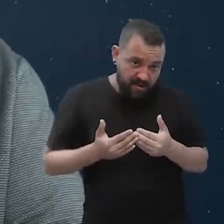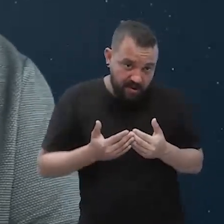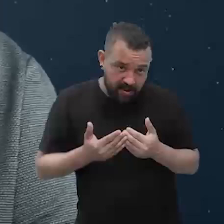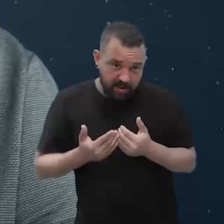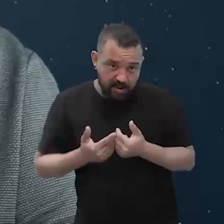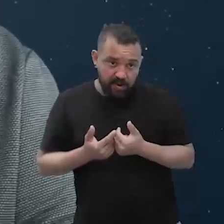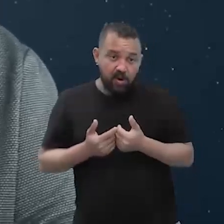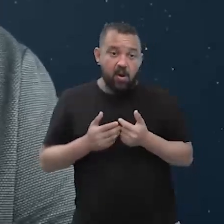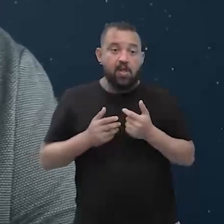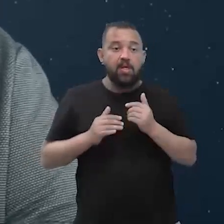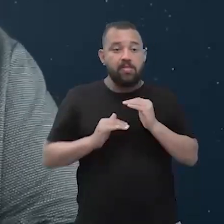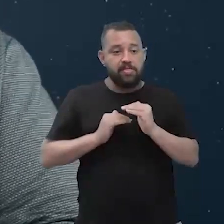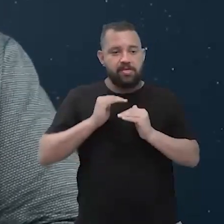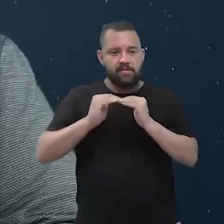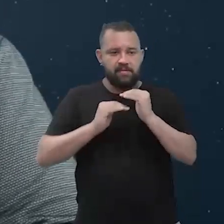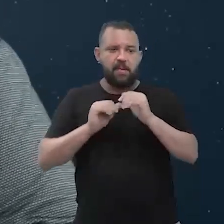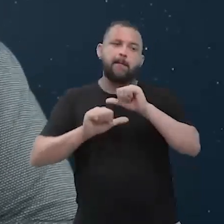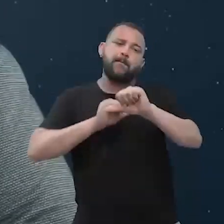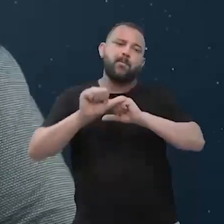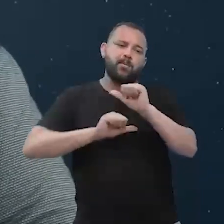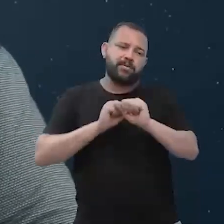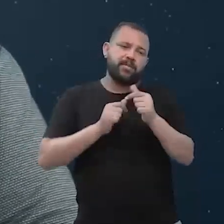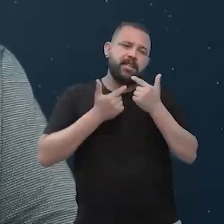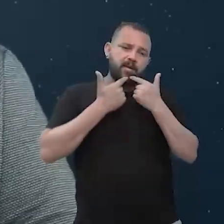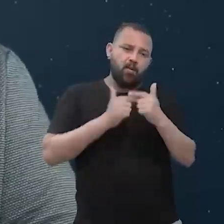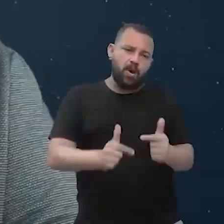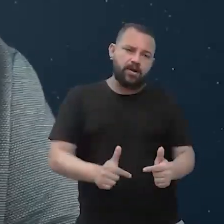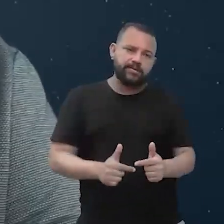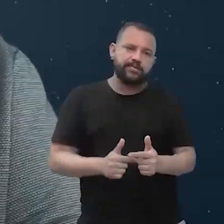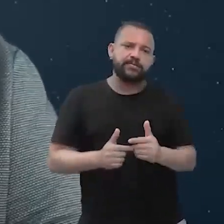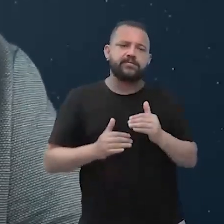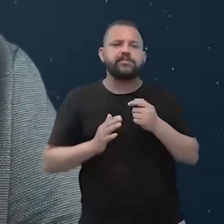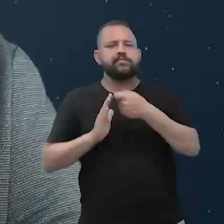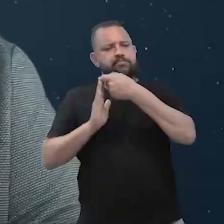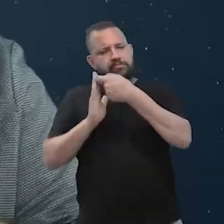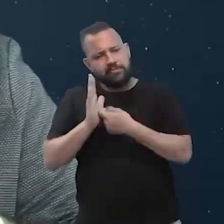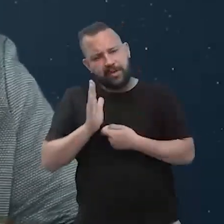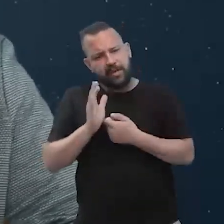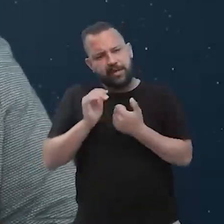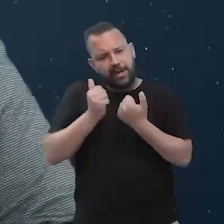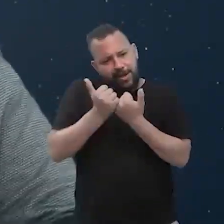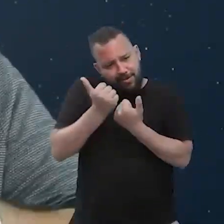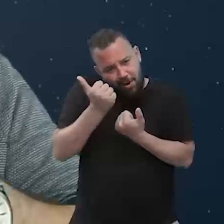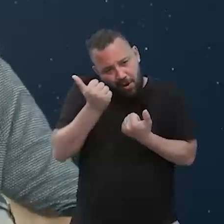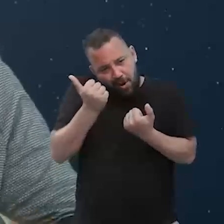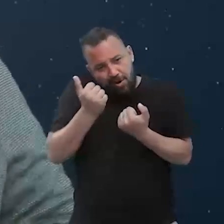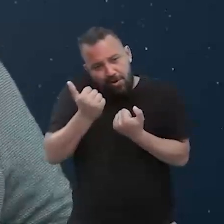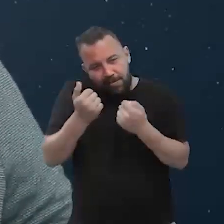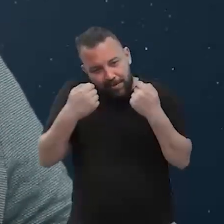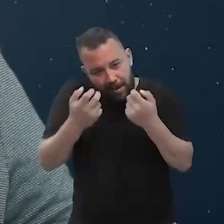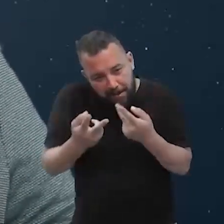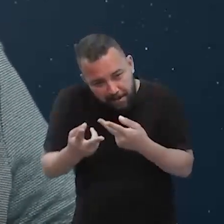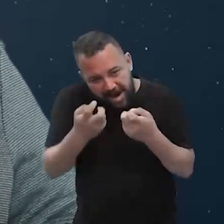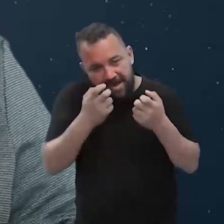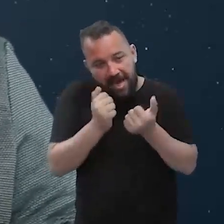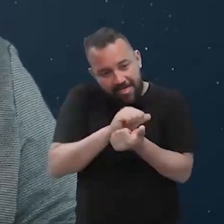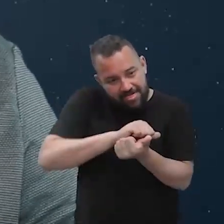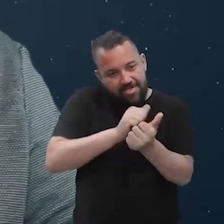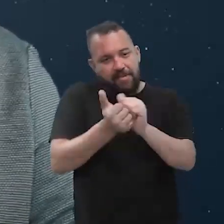ele modifica. É um texto que cabe à linguagem coloquial, à linguagem